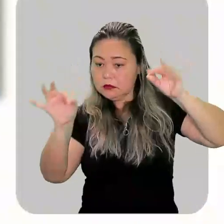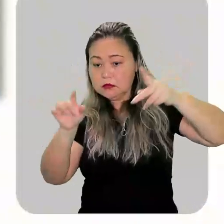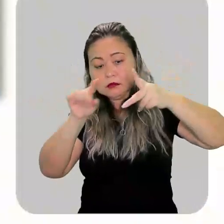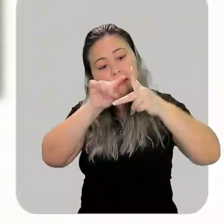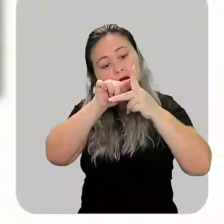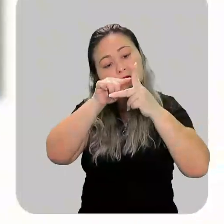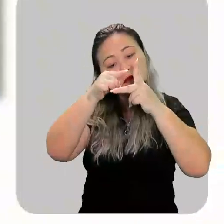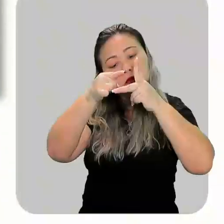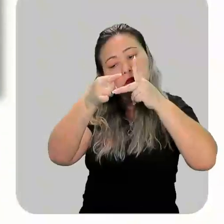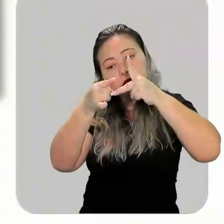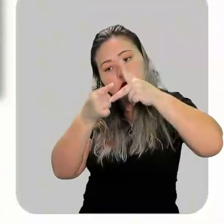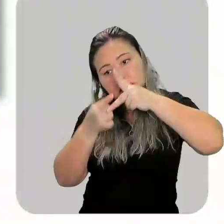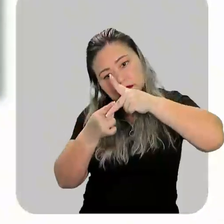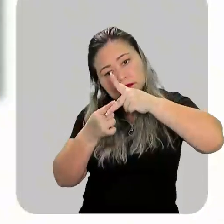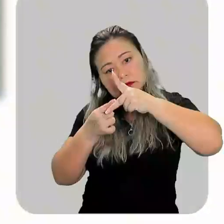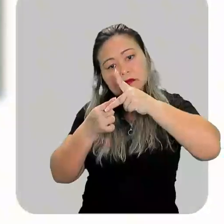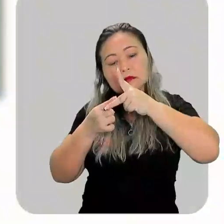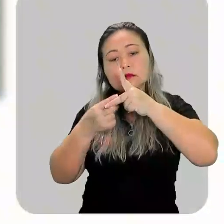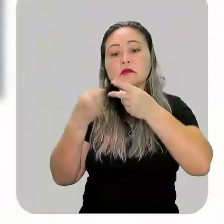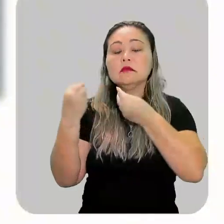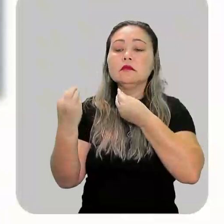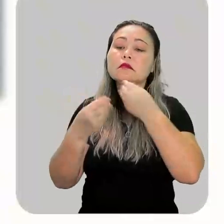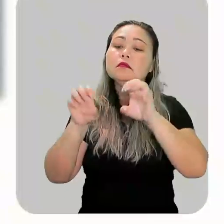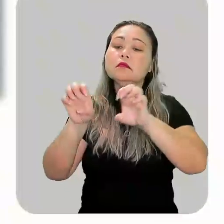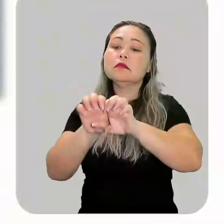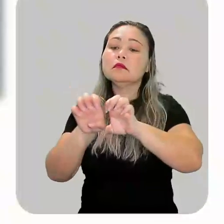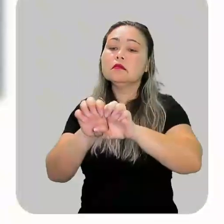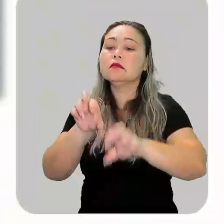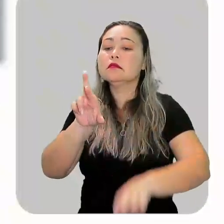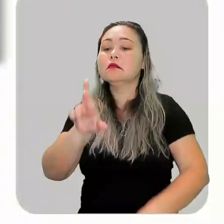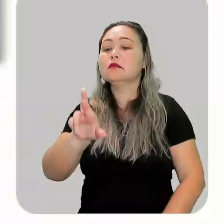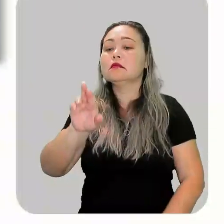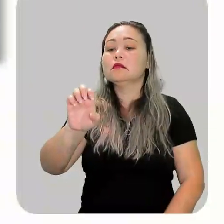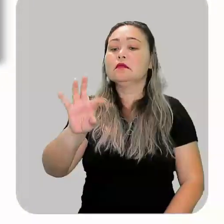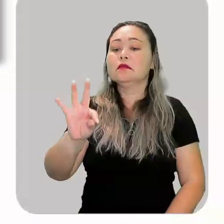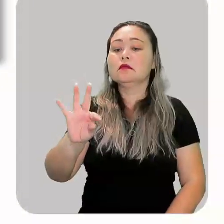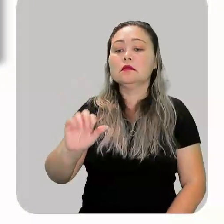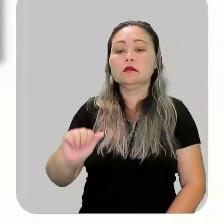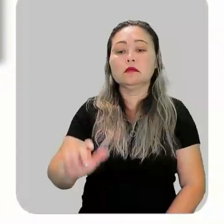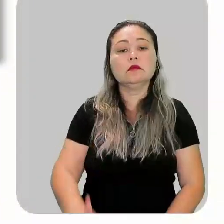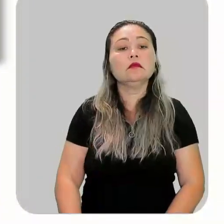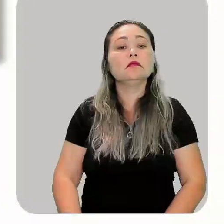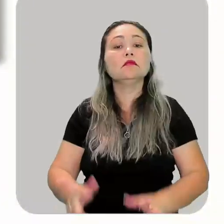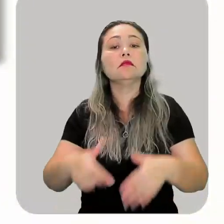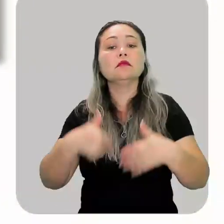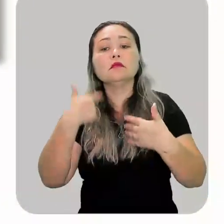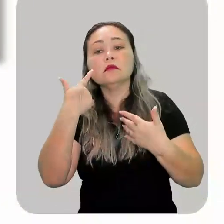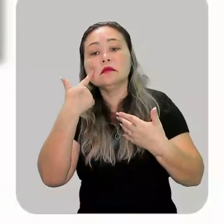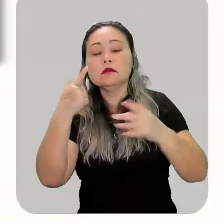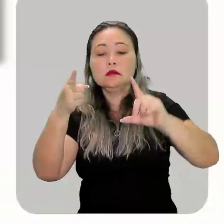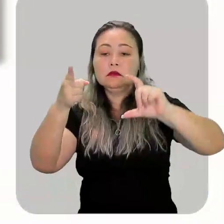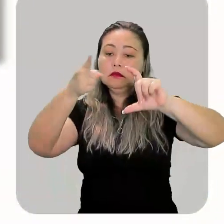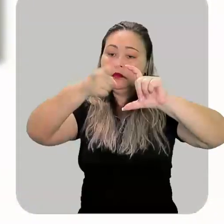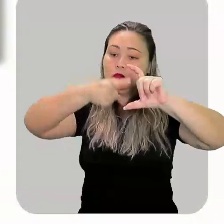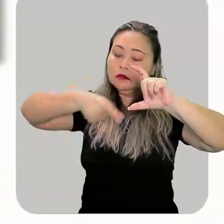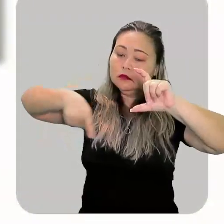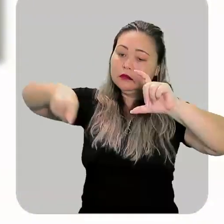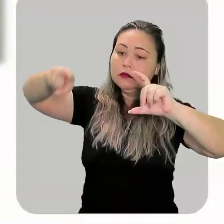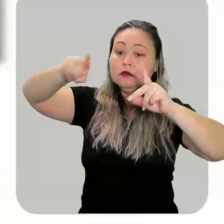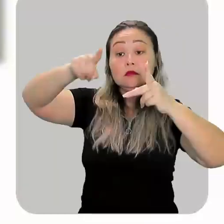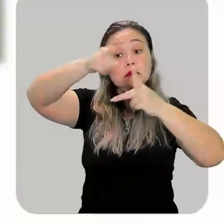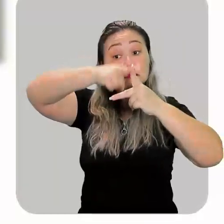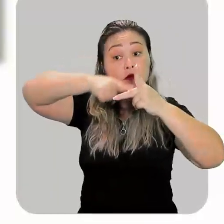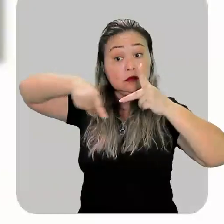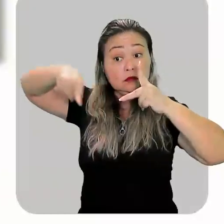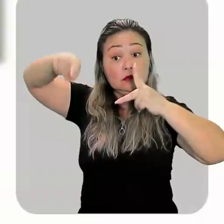coeficiente angular de uma reta e as formas de equação da reta. E aí também a gente viu, né, a parte da circunferência lá da geometria